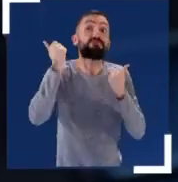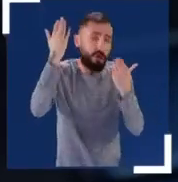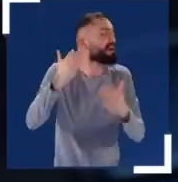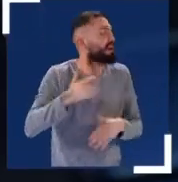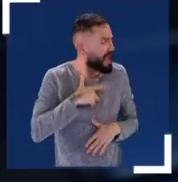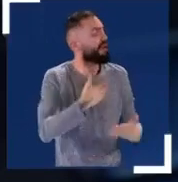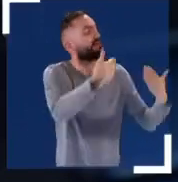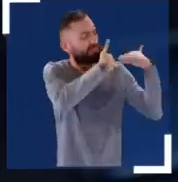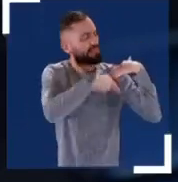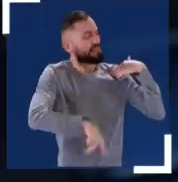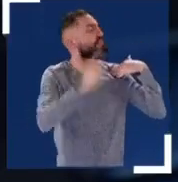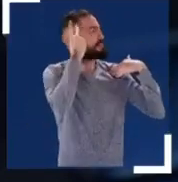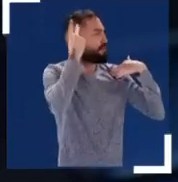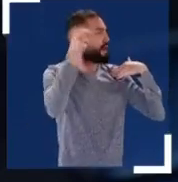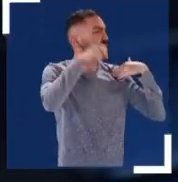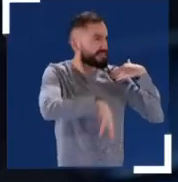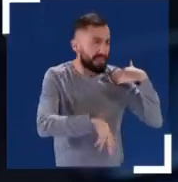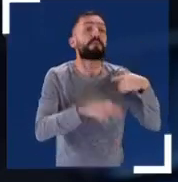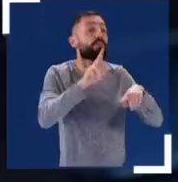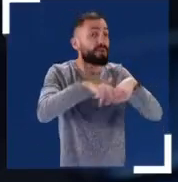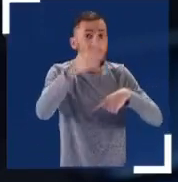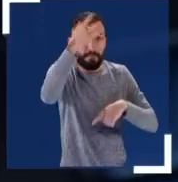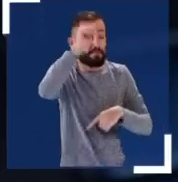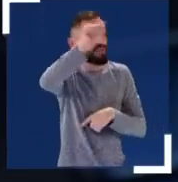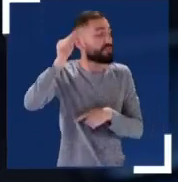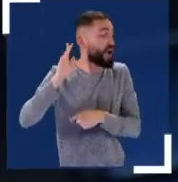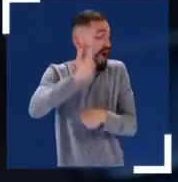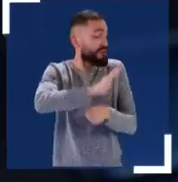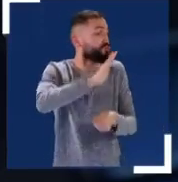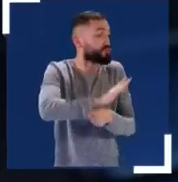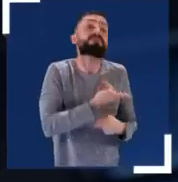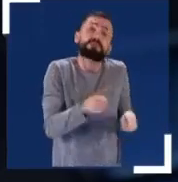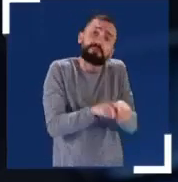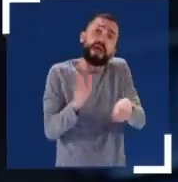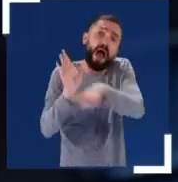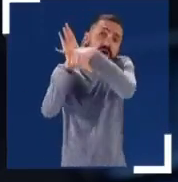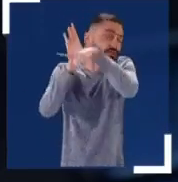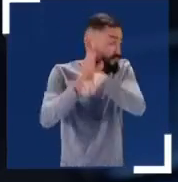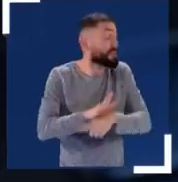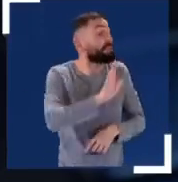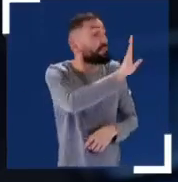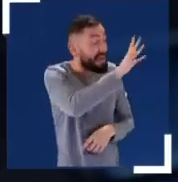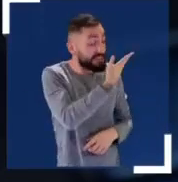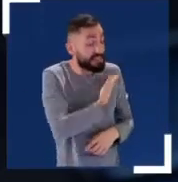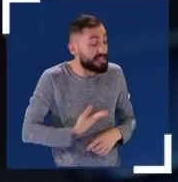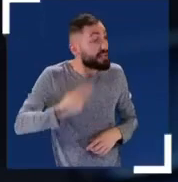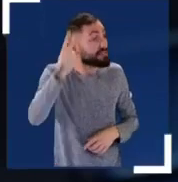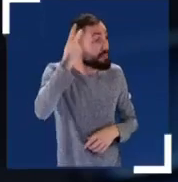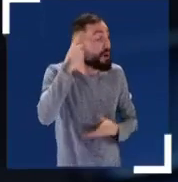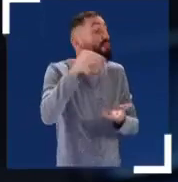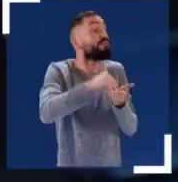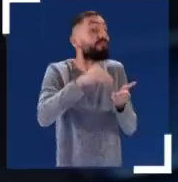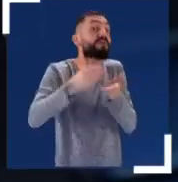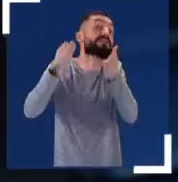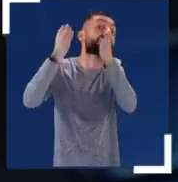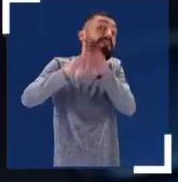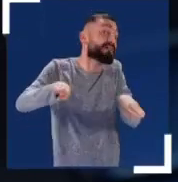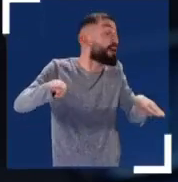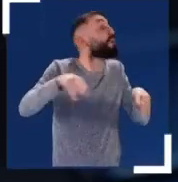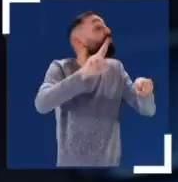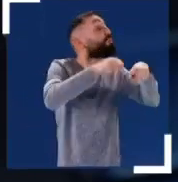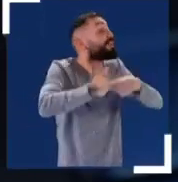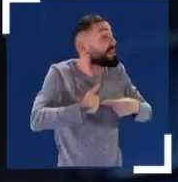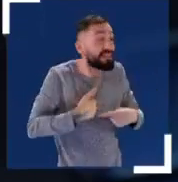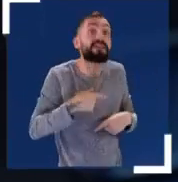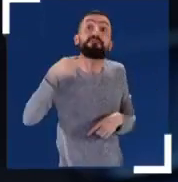de São Paulo, para as pessoas que ajudaram e ajudam o Brasil aqui para São Paulo. Mas São Paulo tem que receber de volta a indenização por esses valores